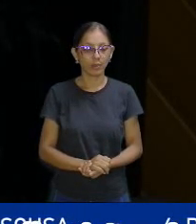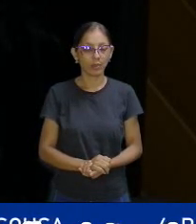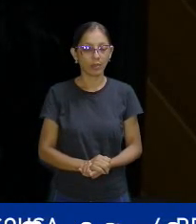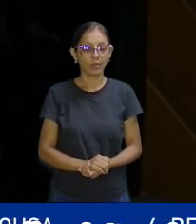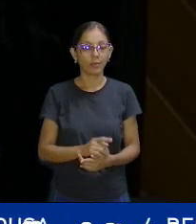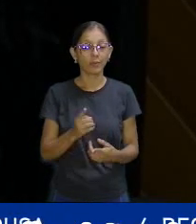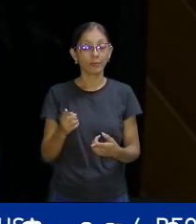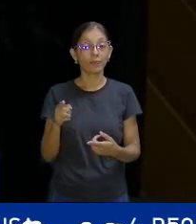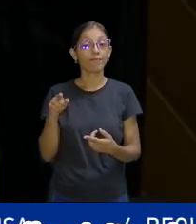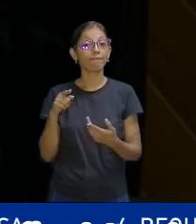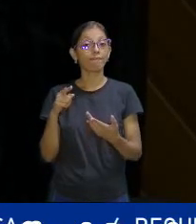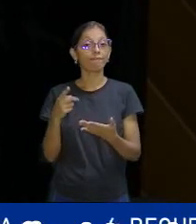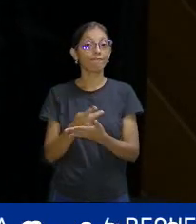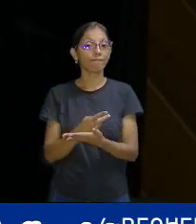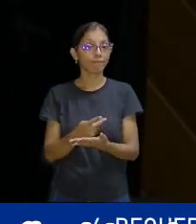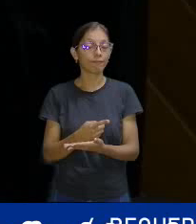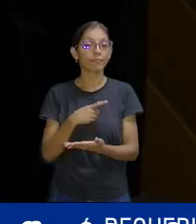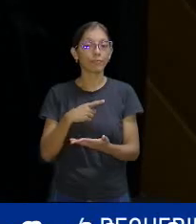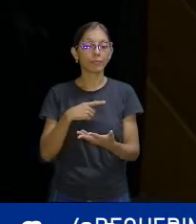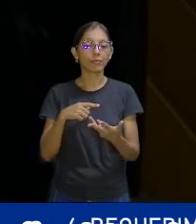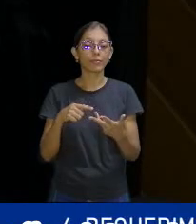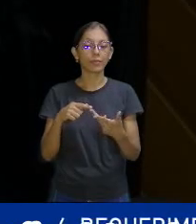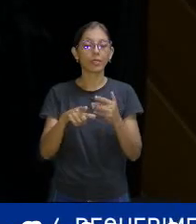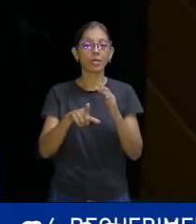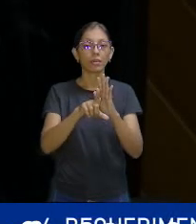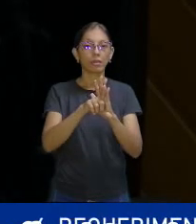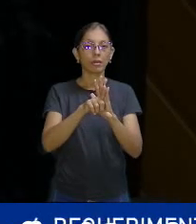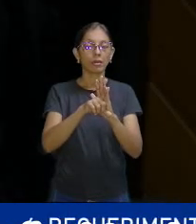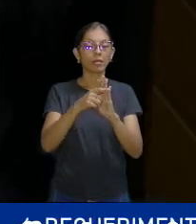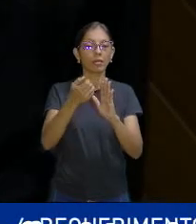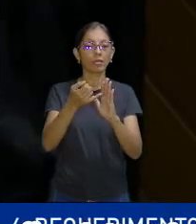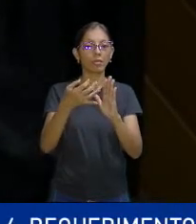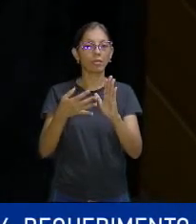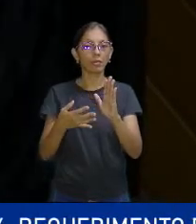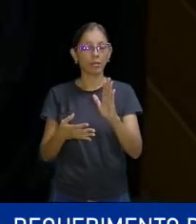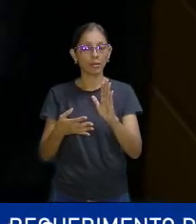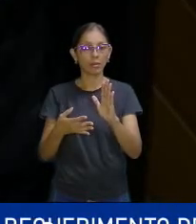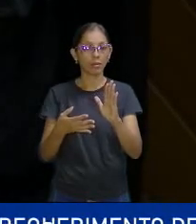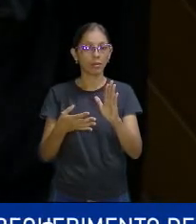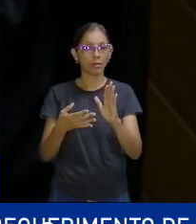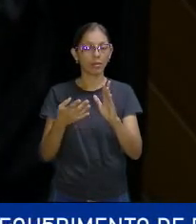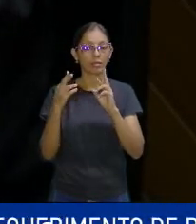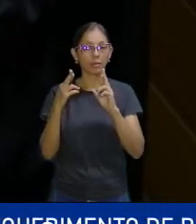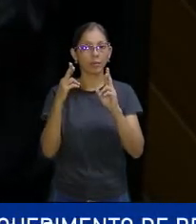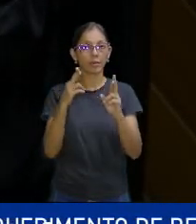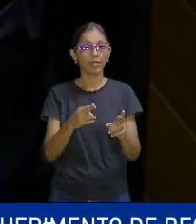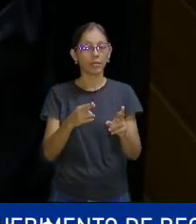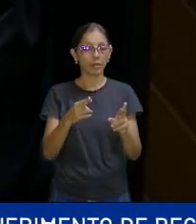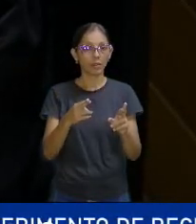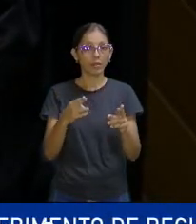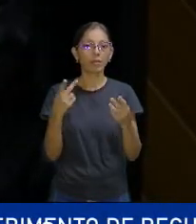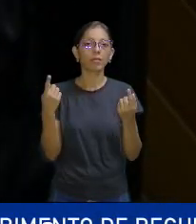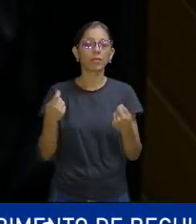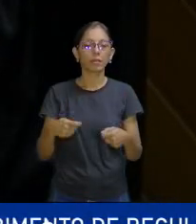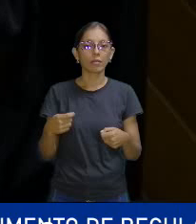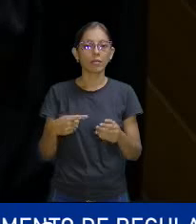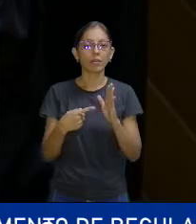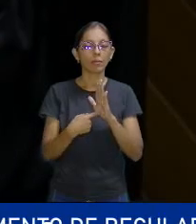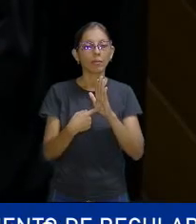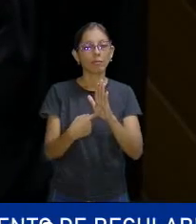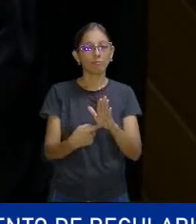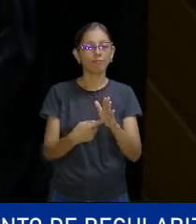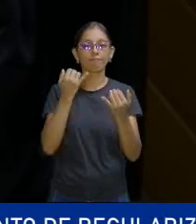da inadimplência, conforme previsto na legislação eleitoral, desde que respeitados os requisitos legais e apresentadas